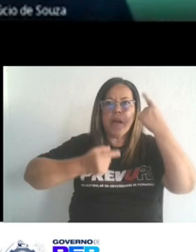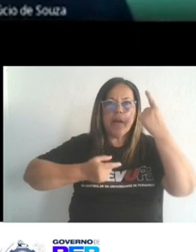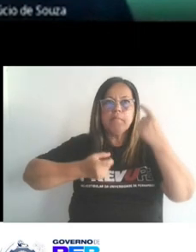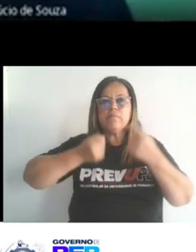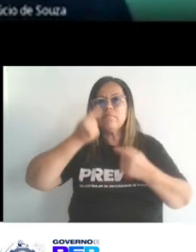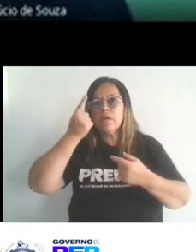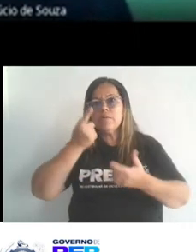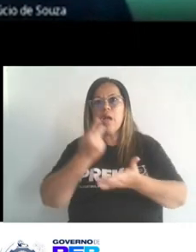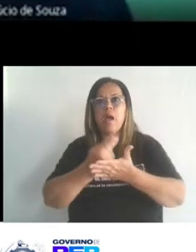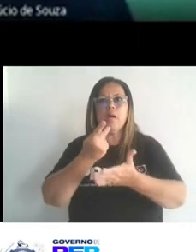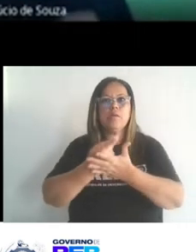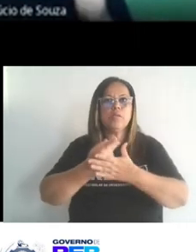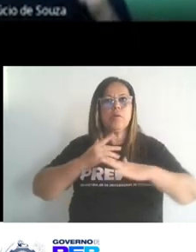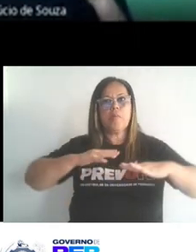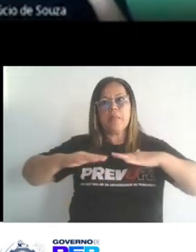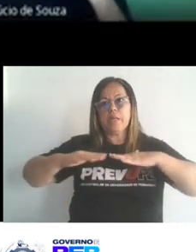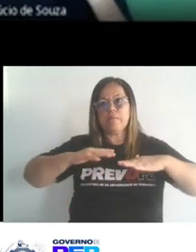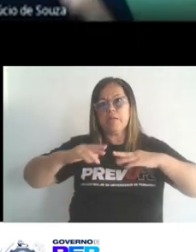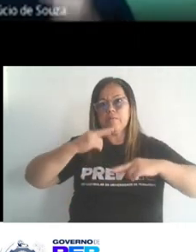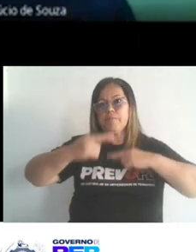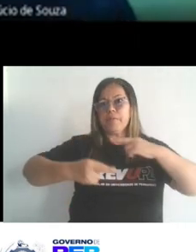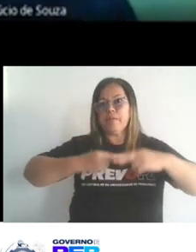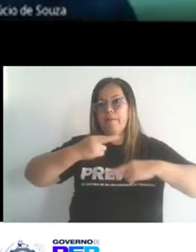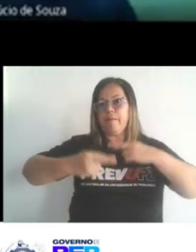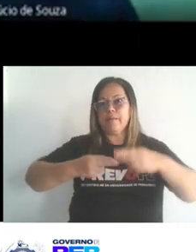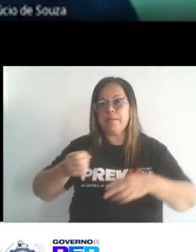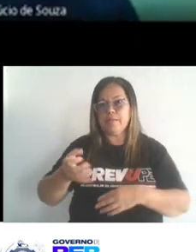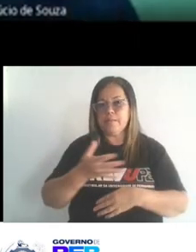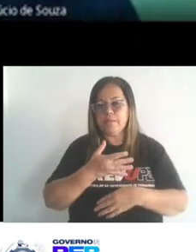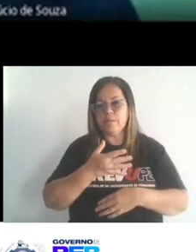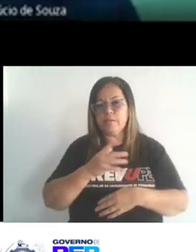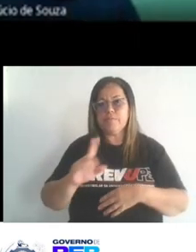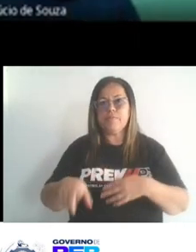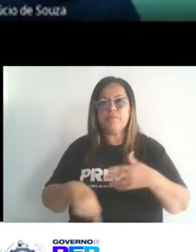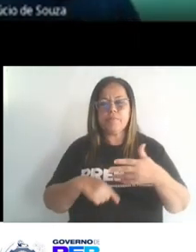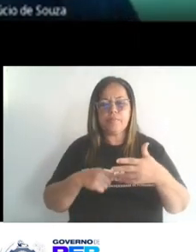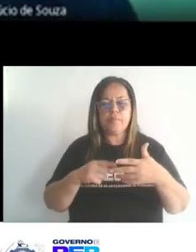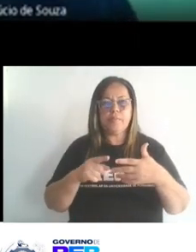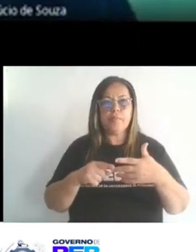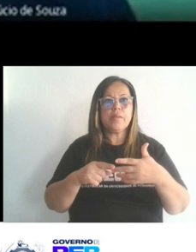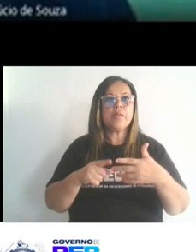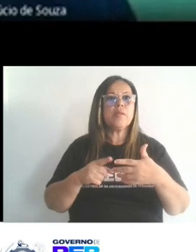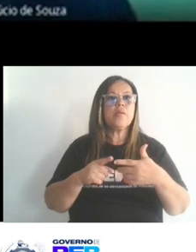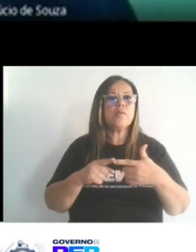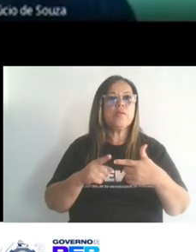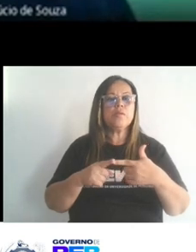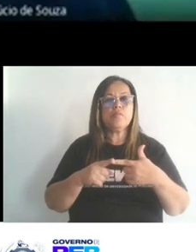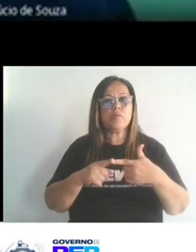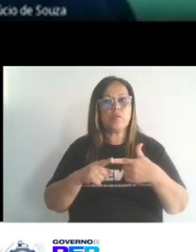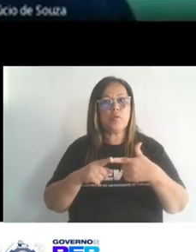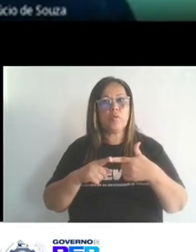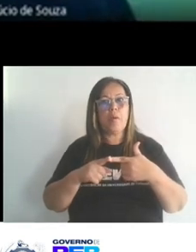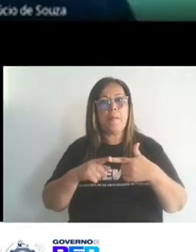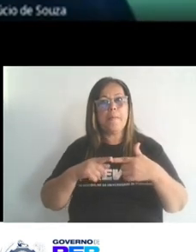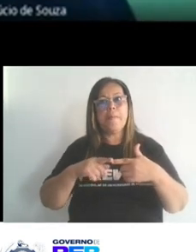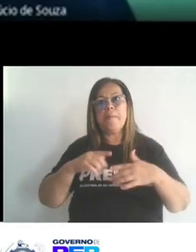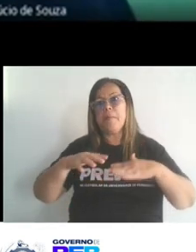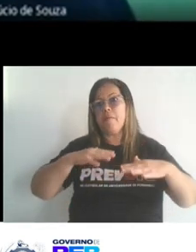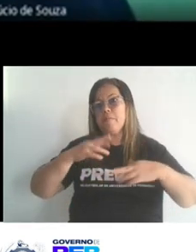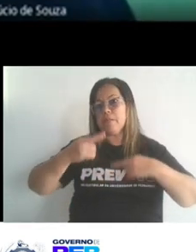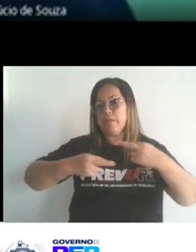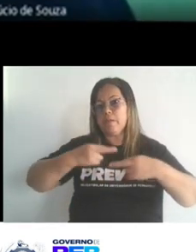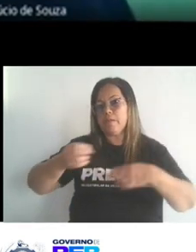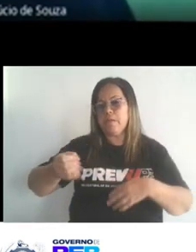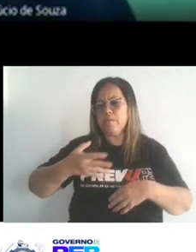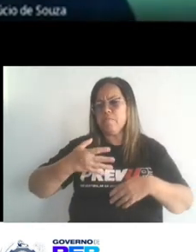movimento renascetista no dois para Sebicenco o movimento renascetista pregava valores